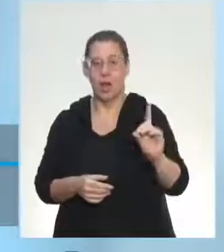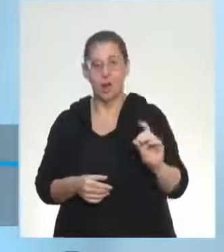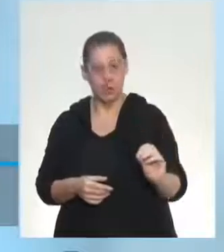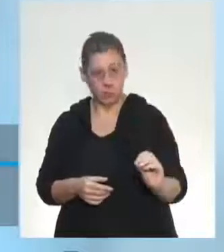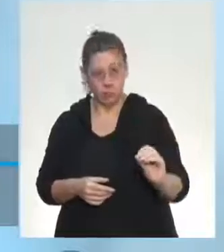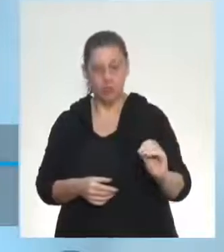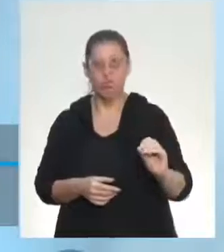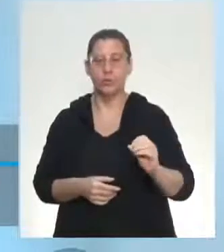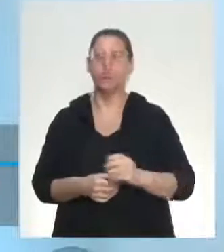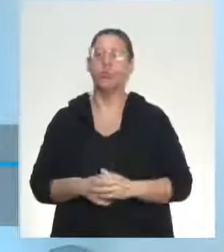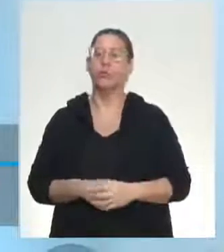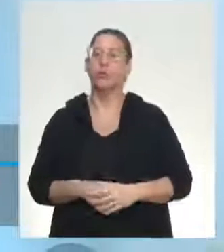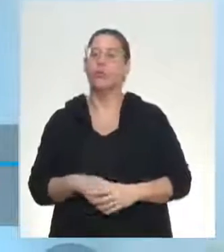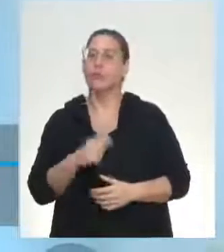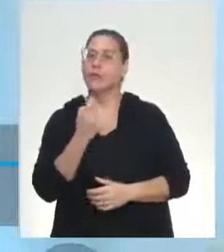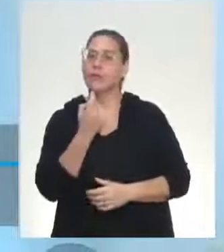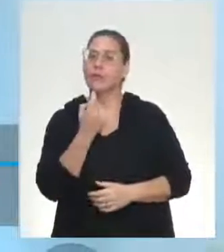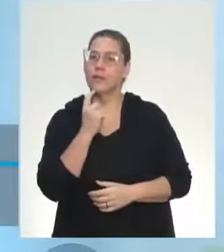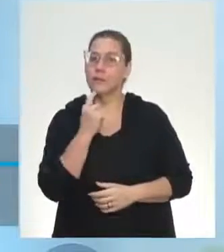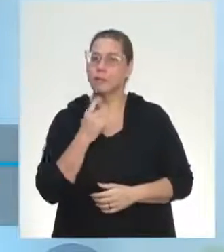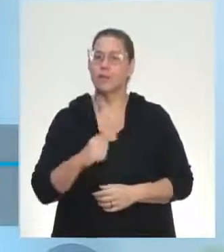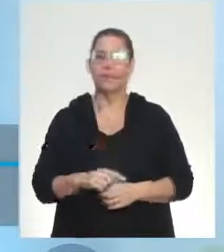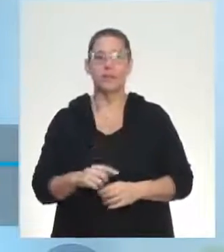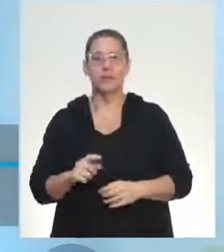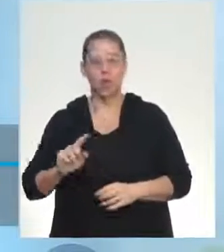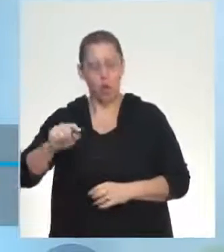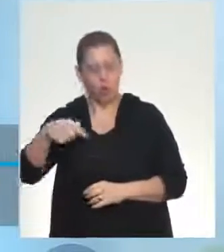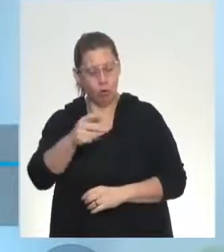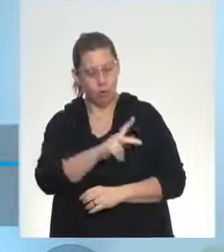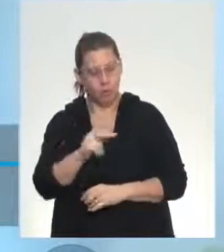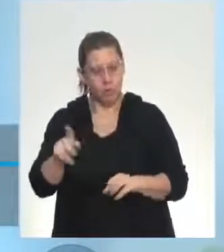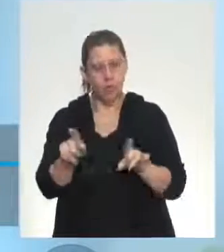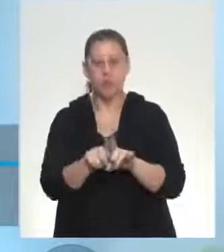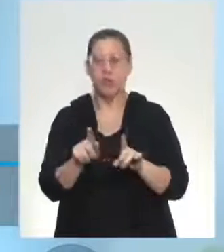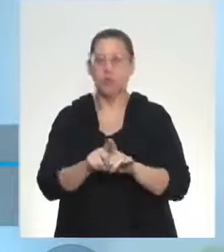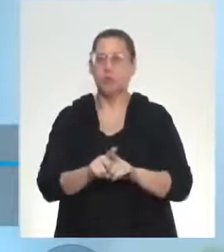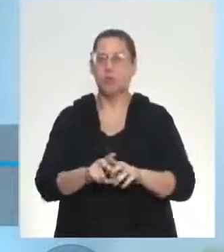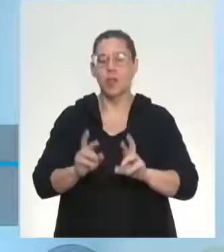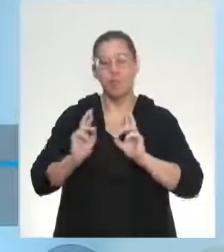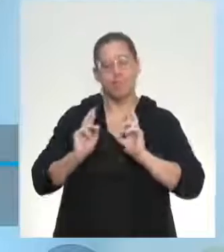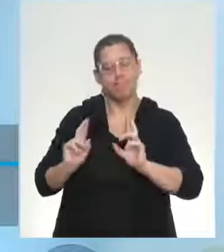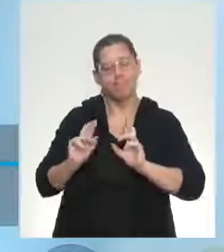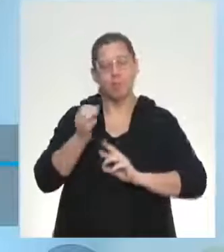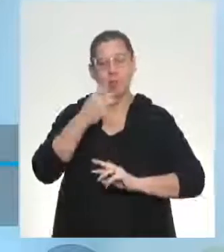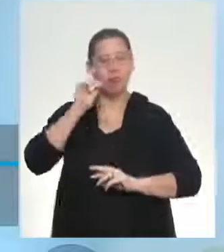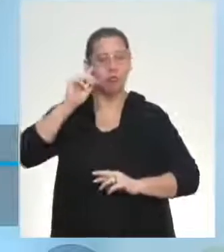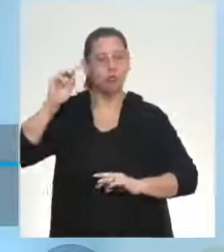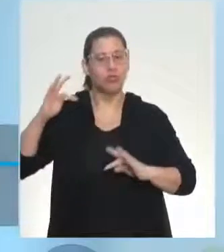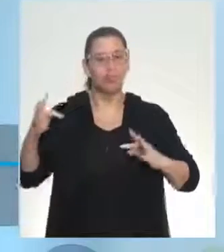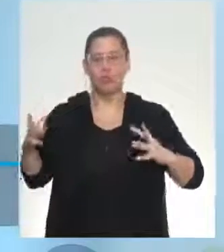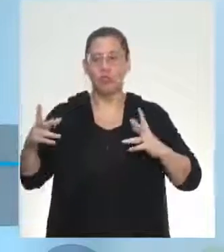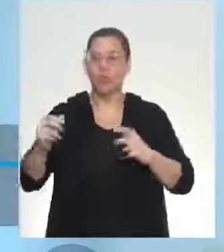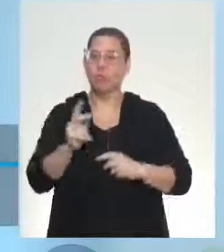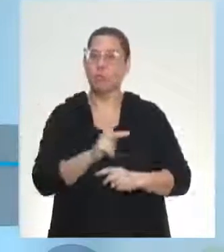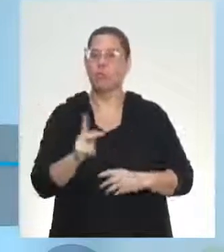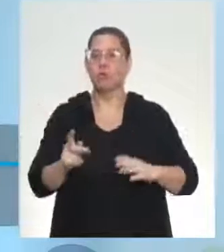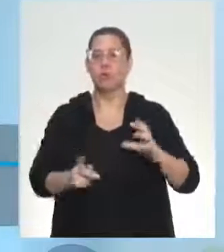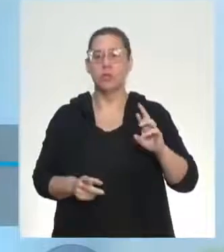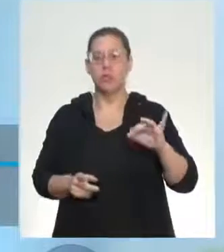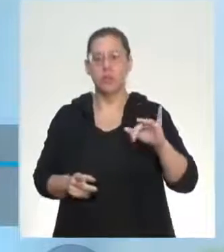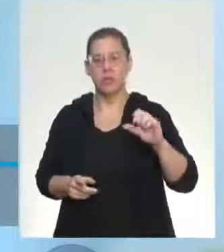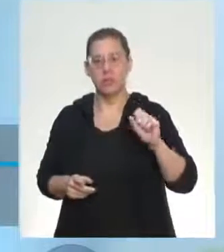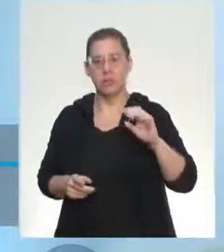Signorelli Campinas. Os outros professores também estão aqui desejando um bom dia. Professora Cristiane, da